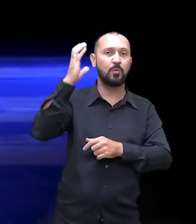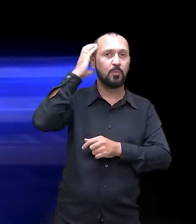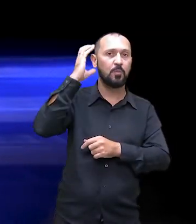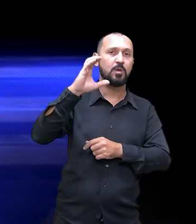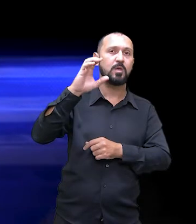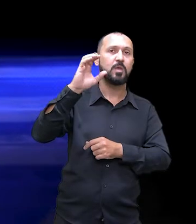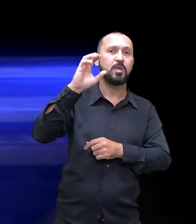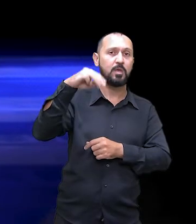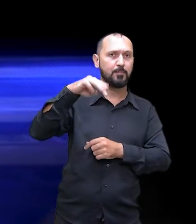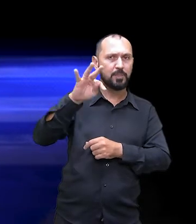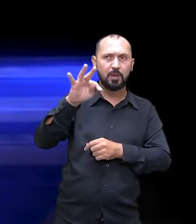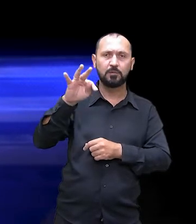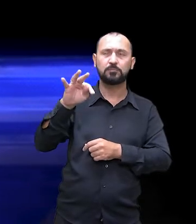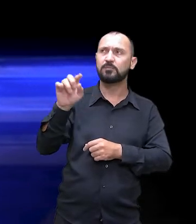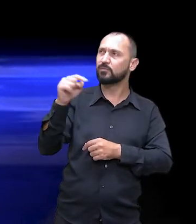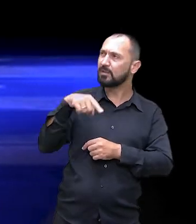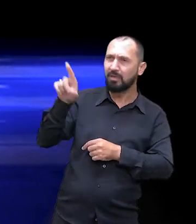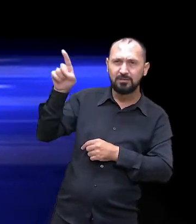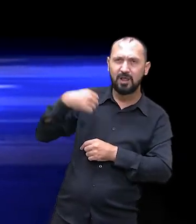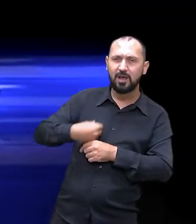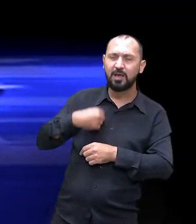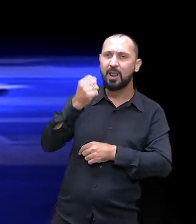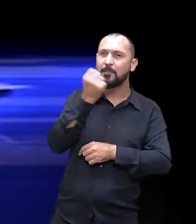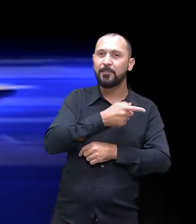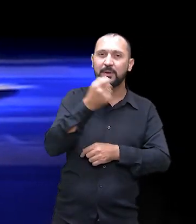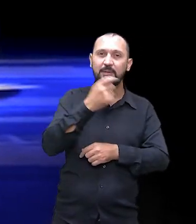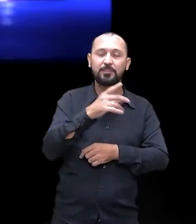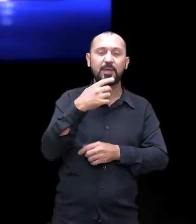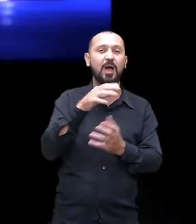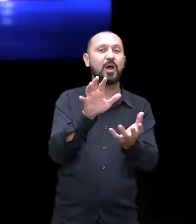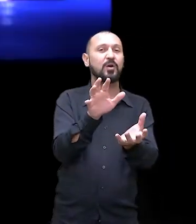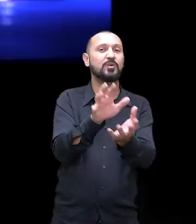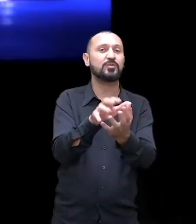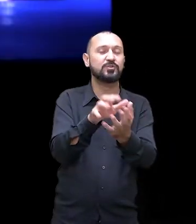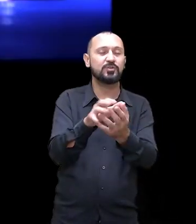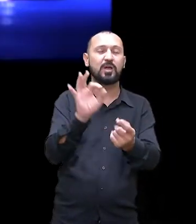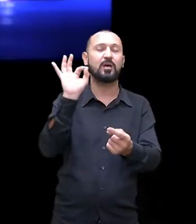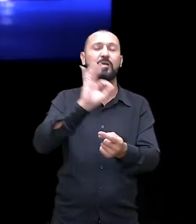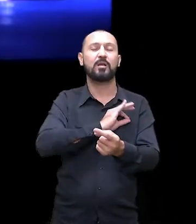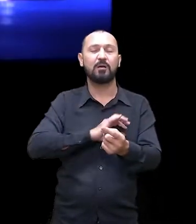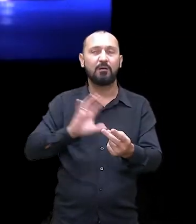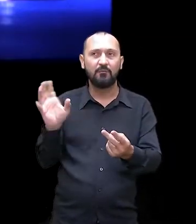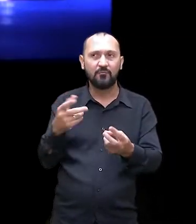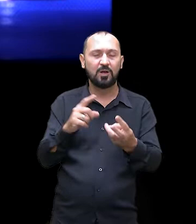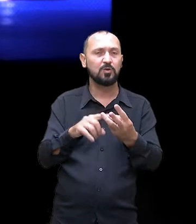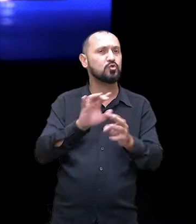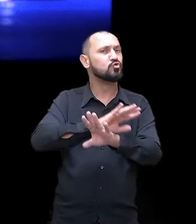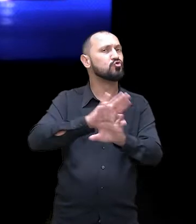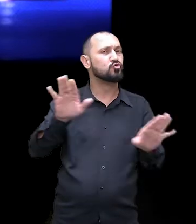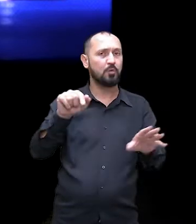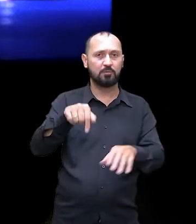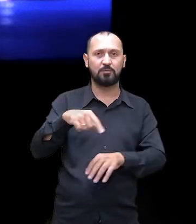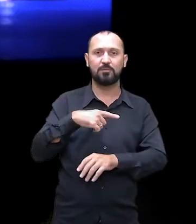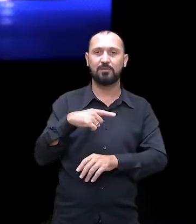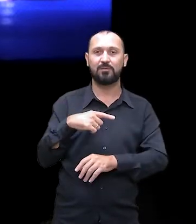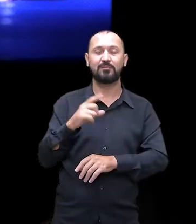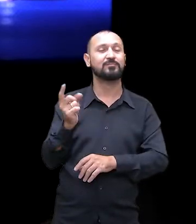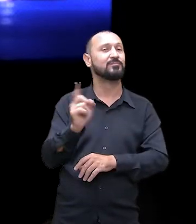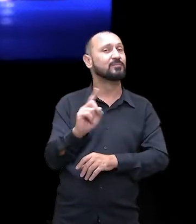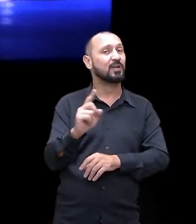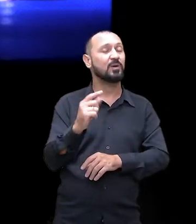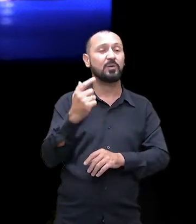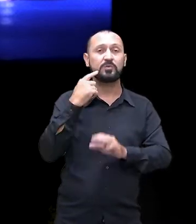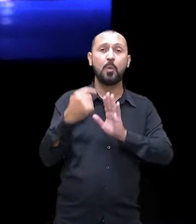Grosso, chega lá, você é do Mato Grosso, é aquela velha piada, é jacaré, é onça, enfim, é só isso. E